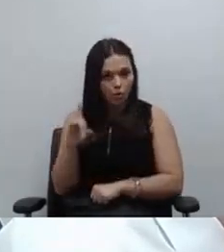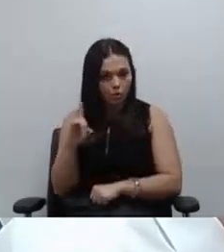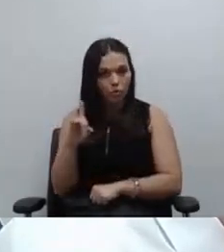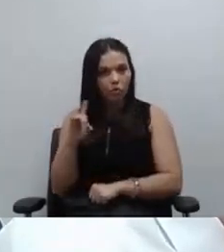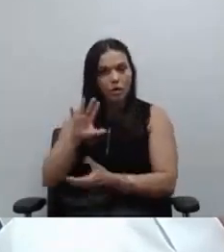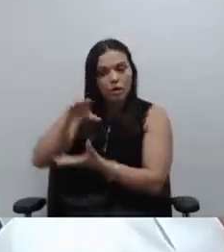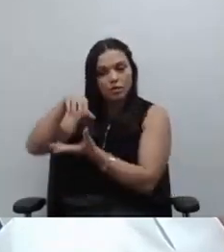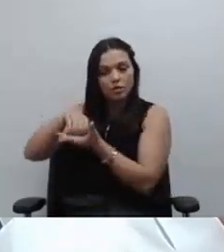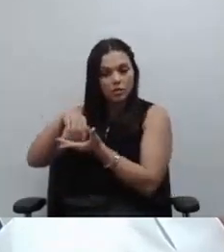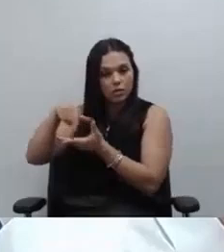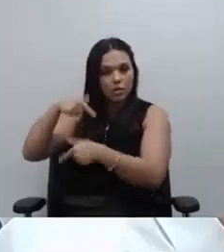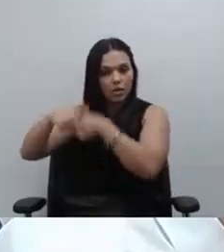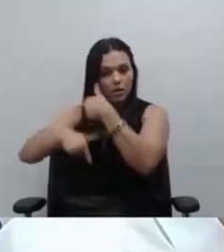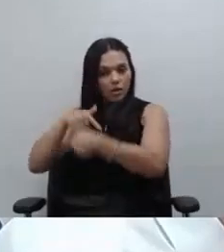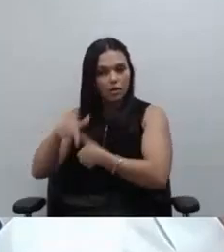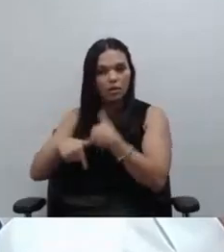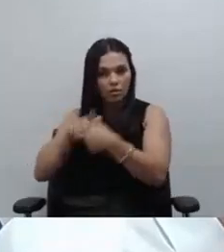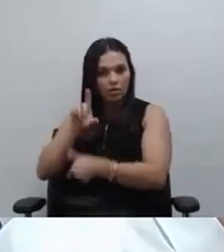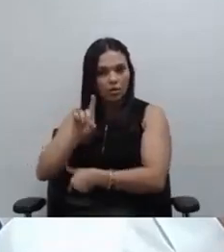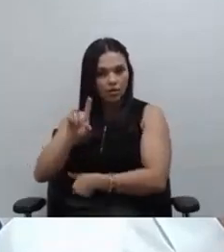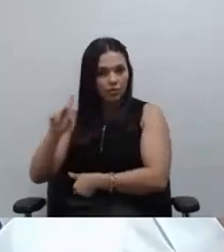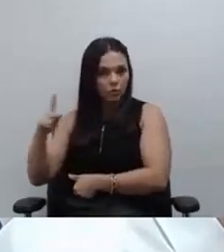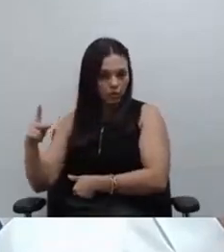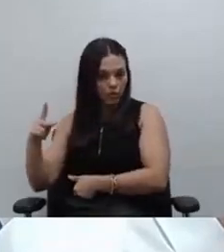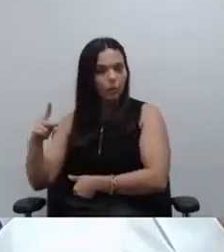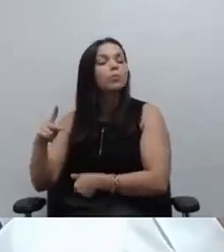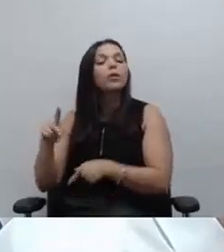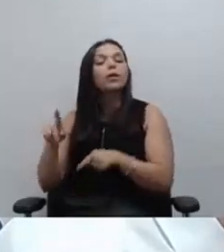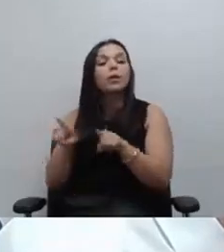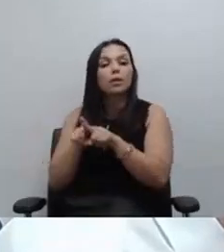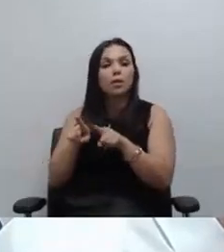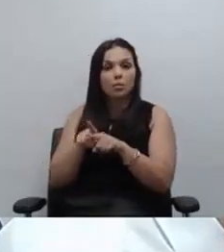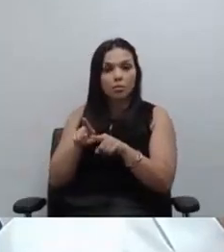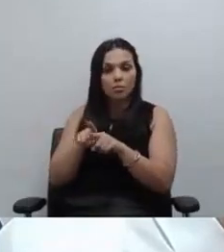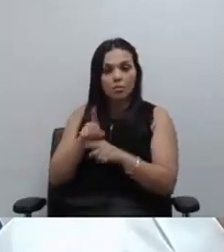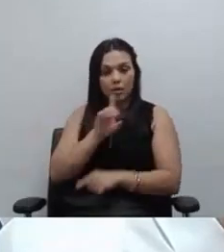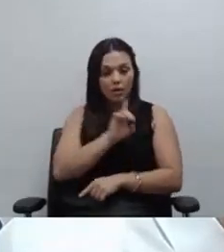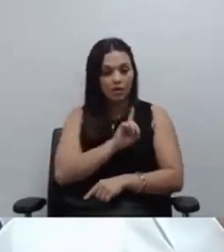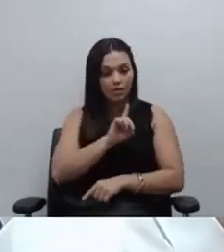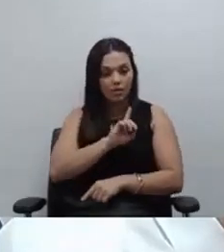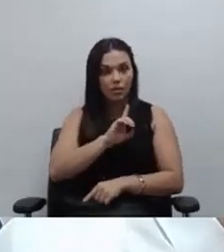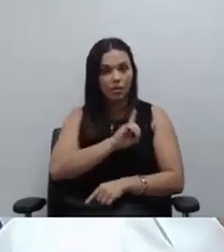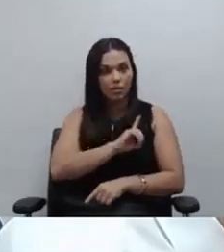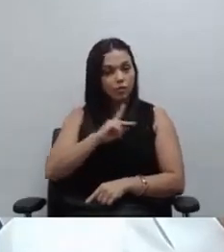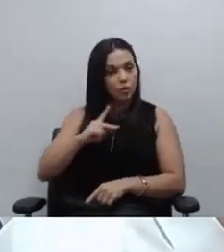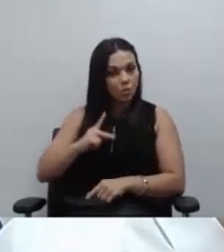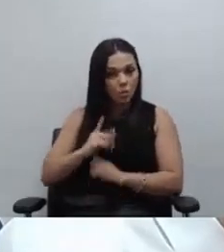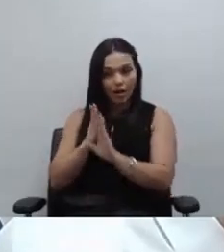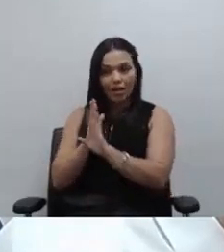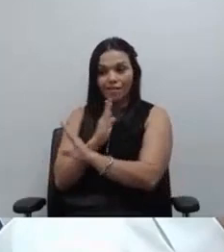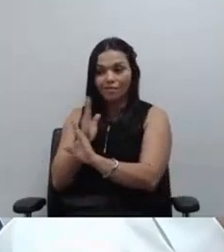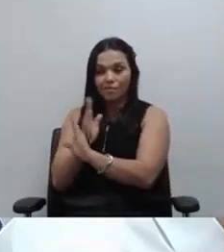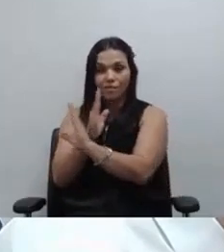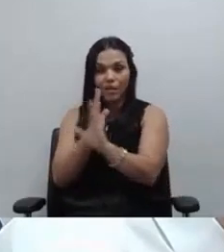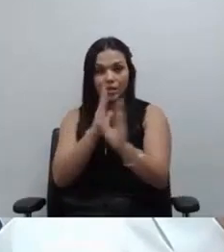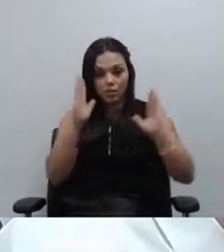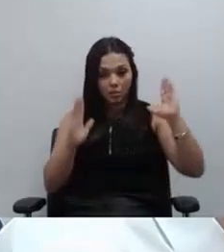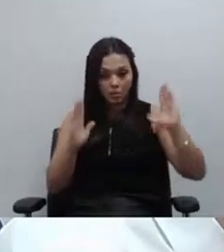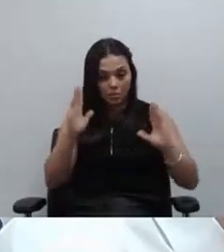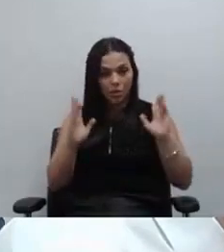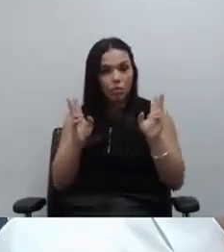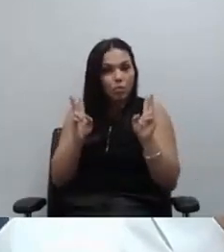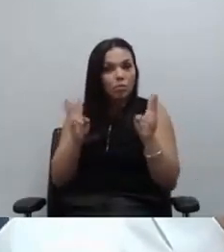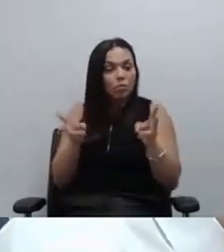da unidade, se mais da metade dos defensores públicos da unidade de origem e afastamento no período